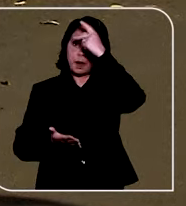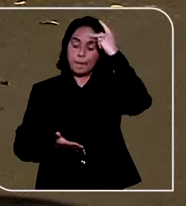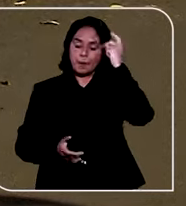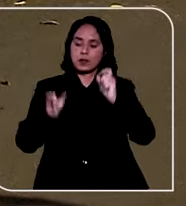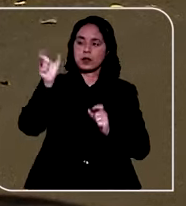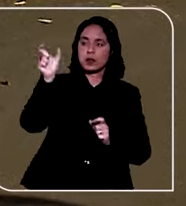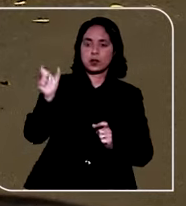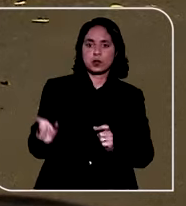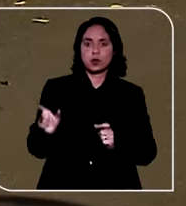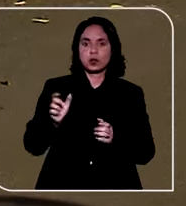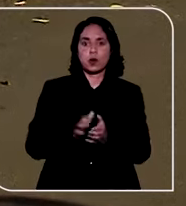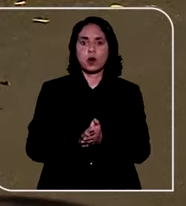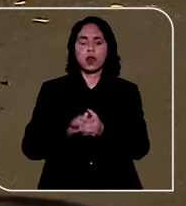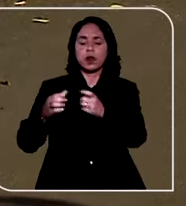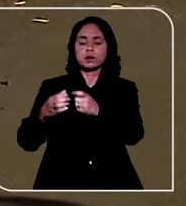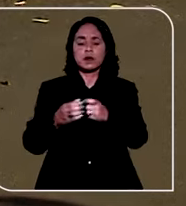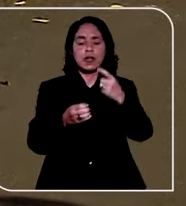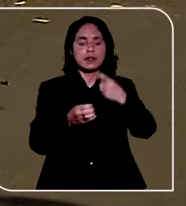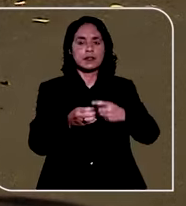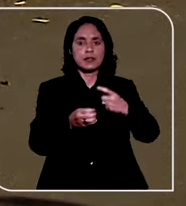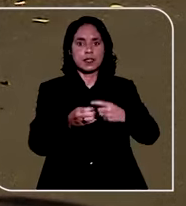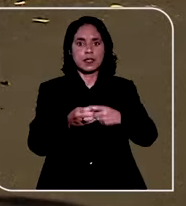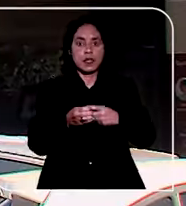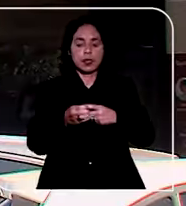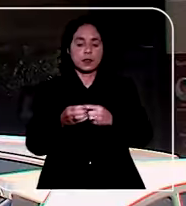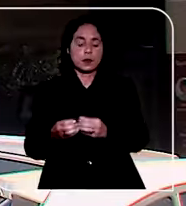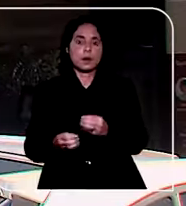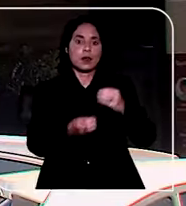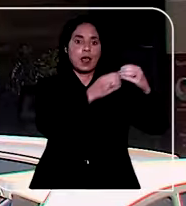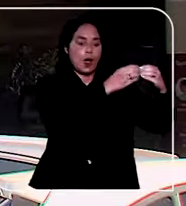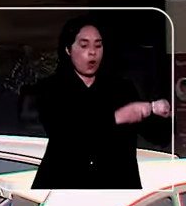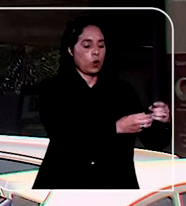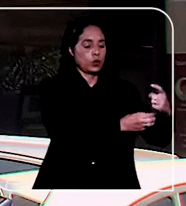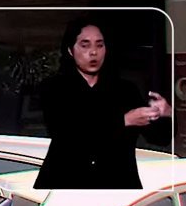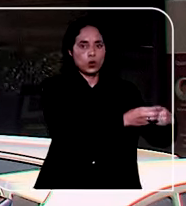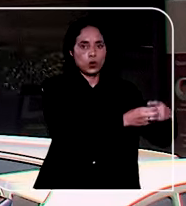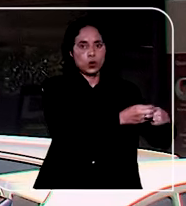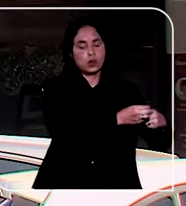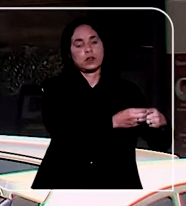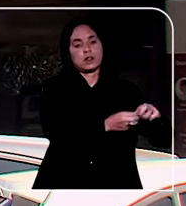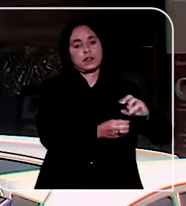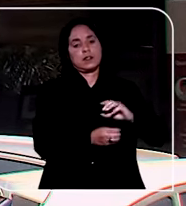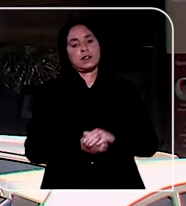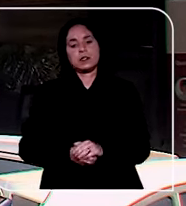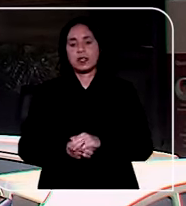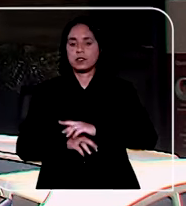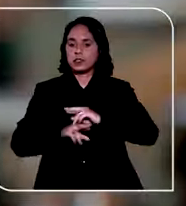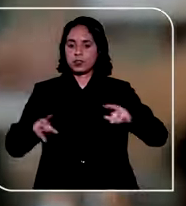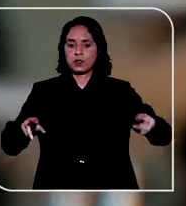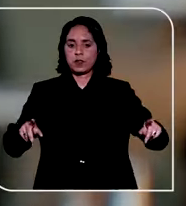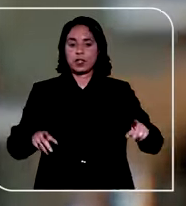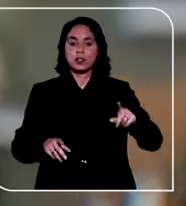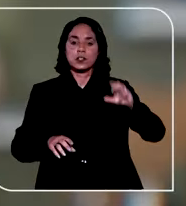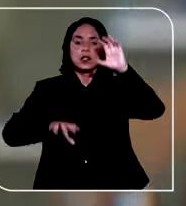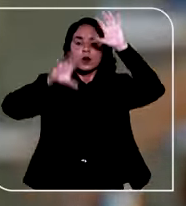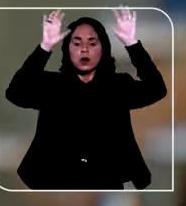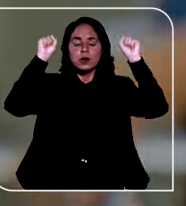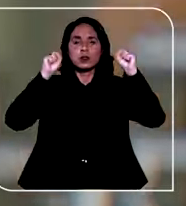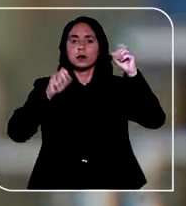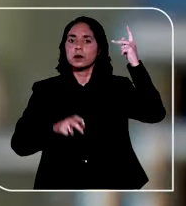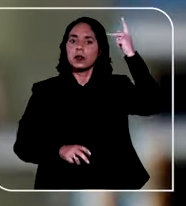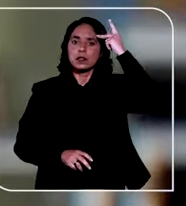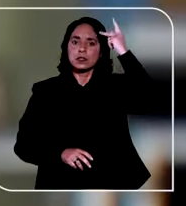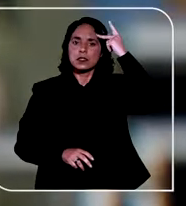do plano morador de Tatuí para o tratamento em Hospital de Sorocaba o Tribunal de Justiça de São